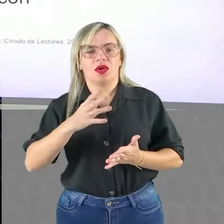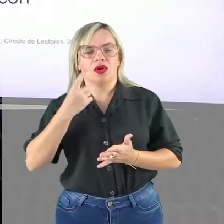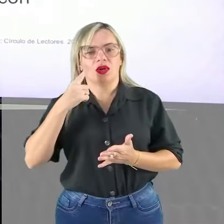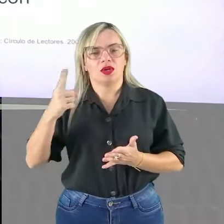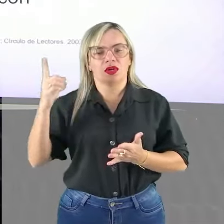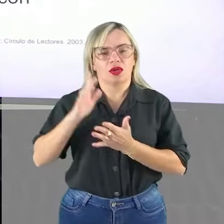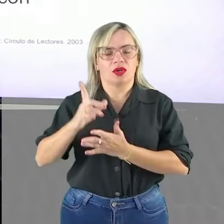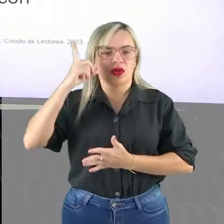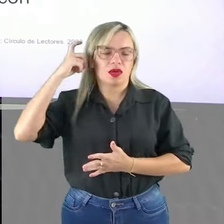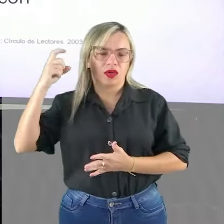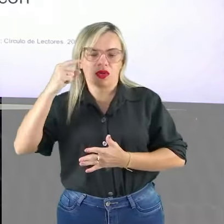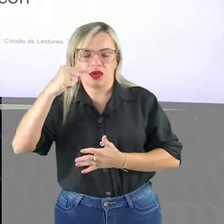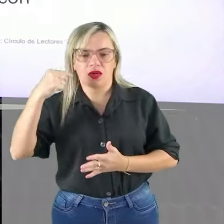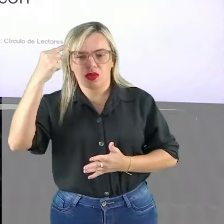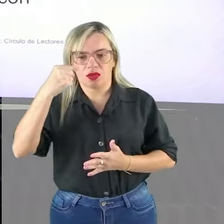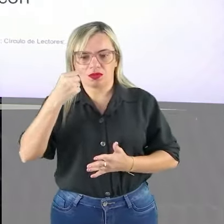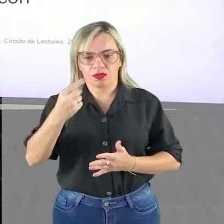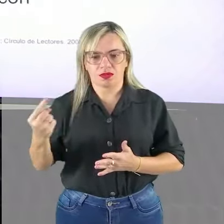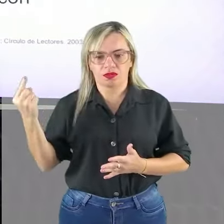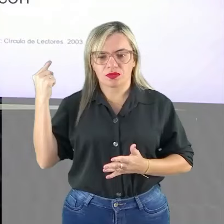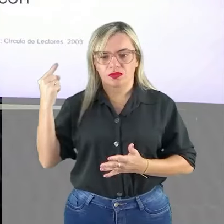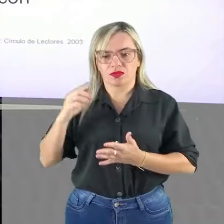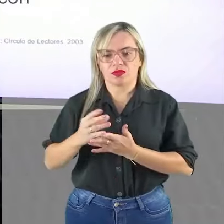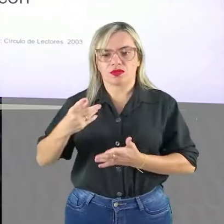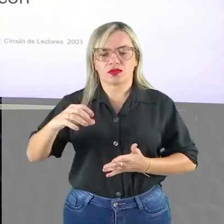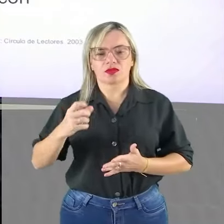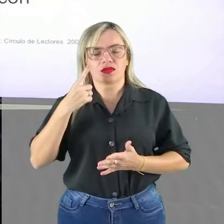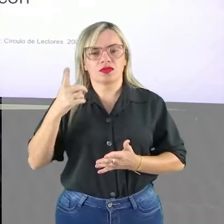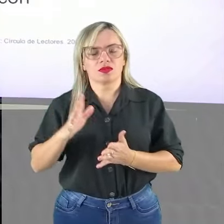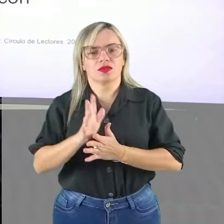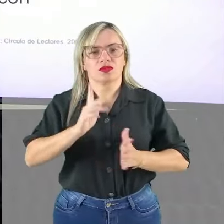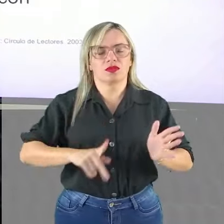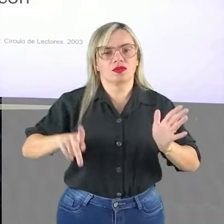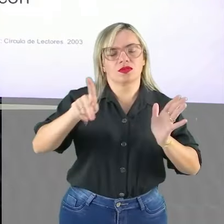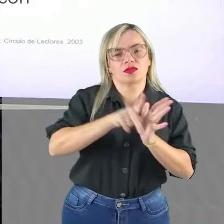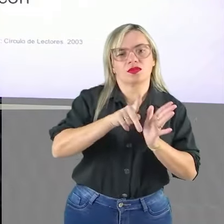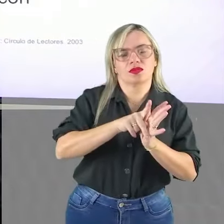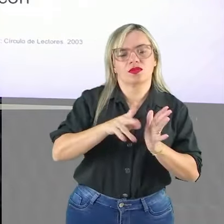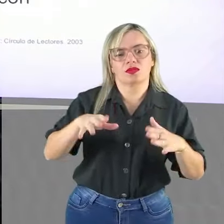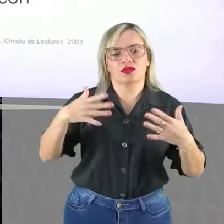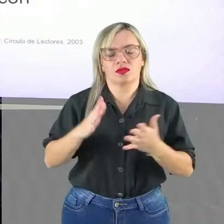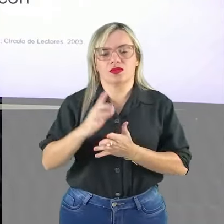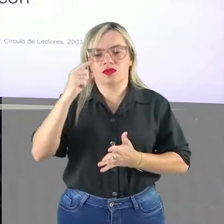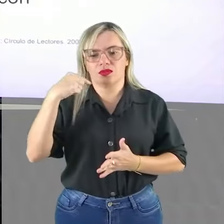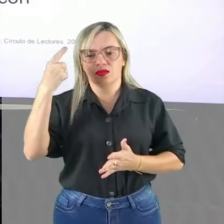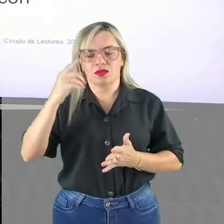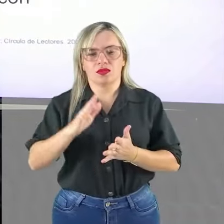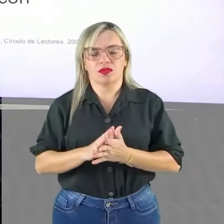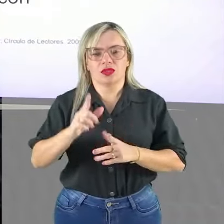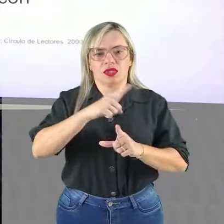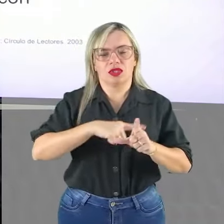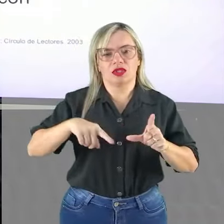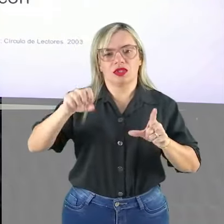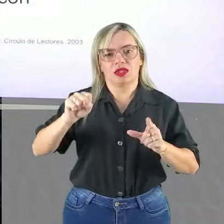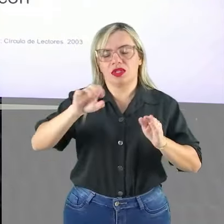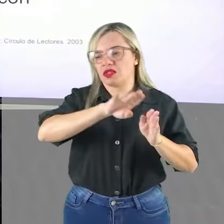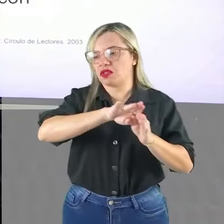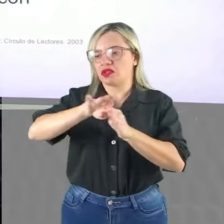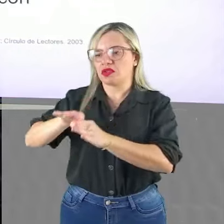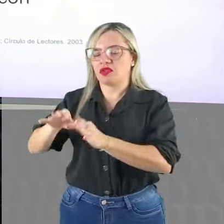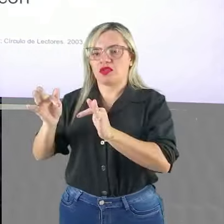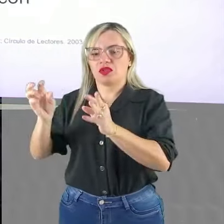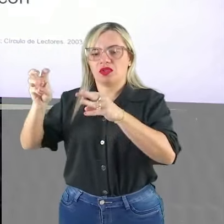particular né ten um ccu né que é é particular deles e às vezes eles tiram o s do final eles cortam então